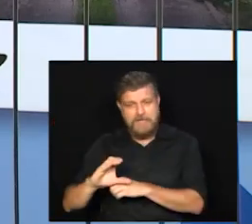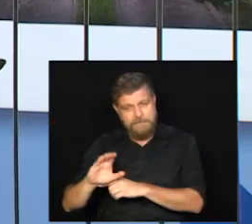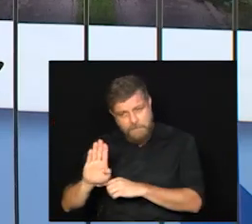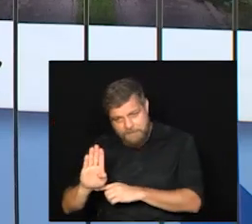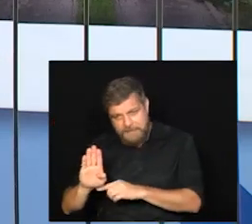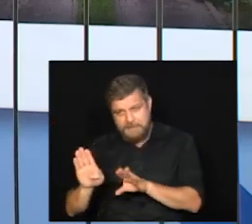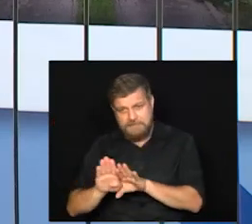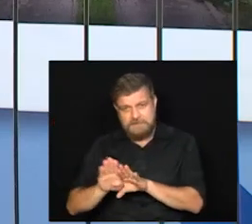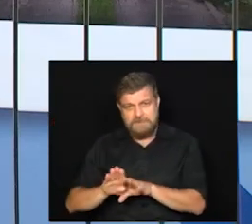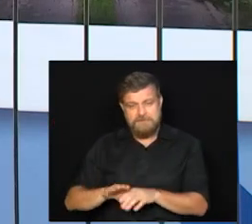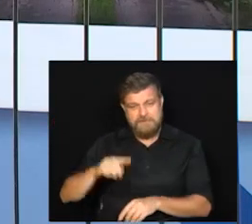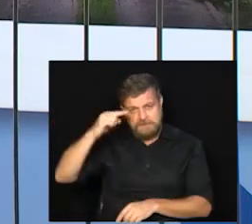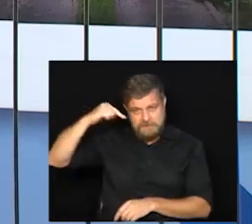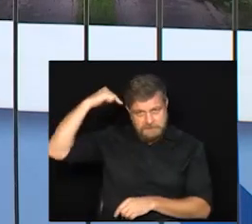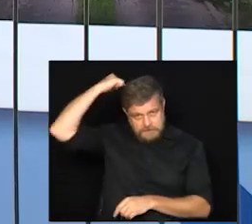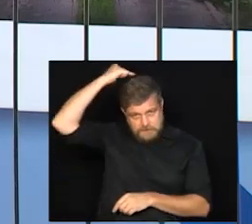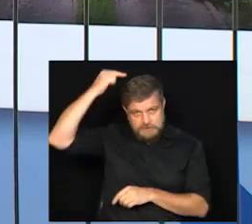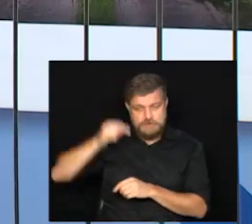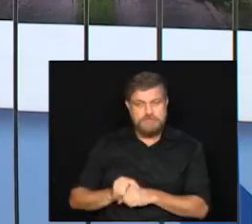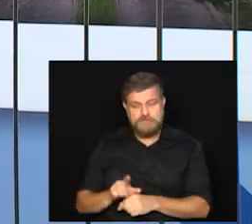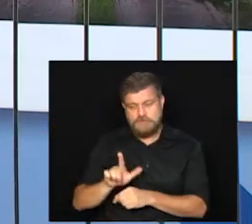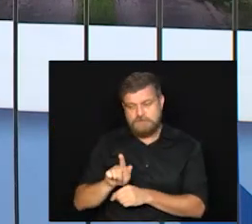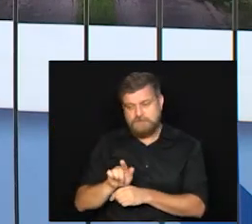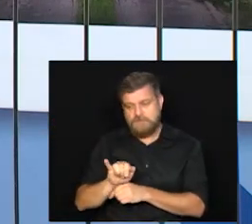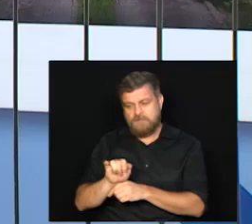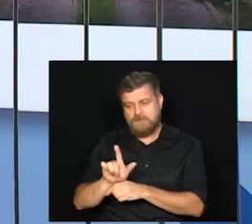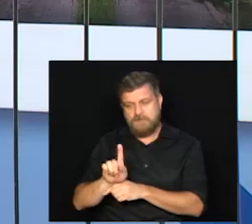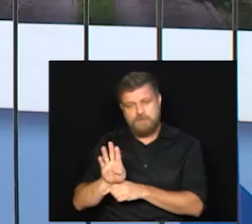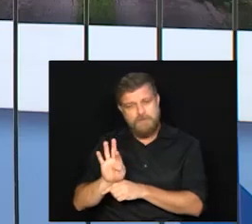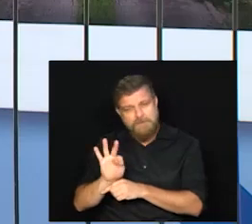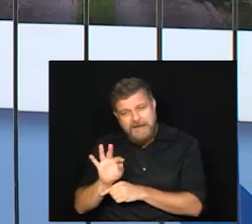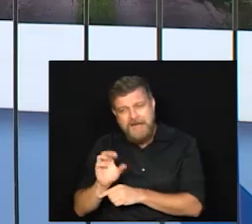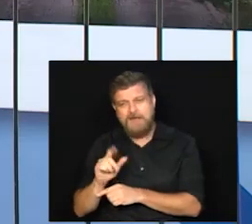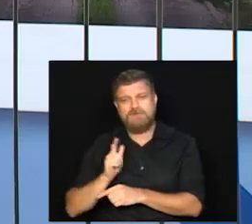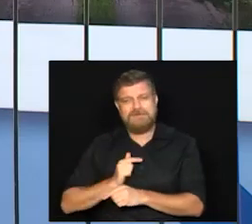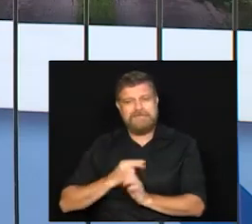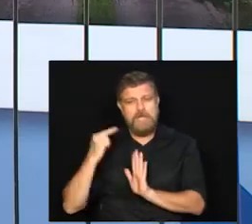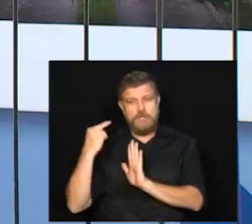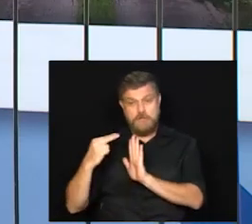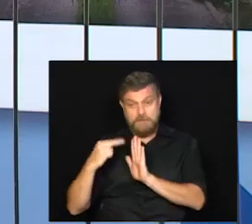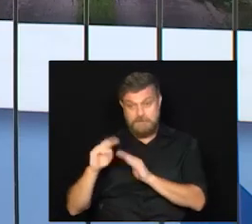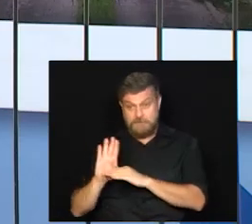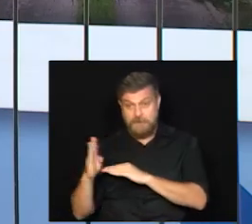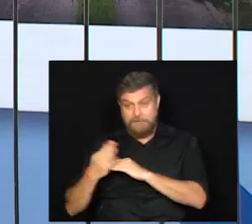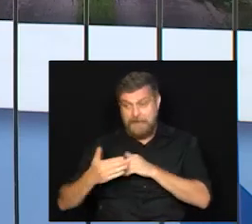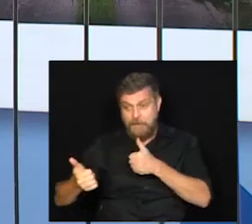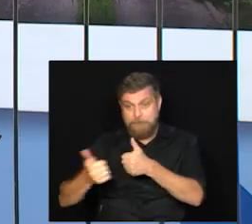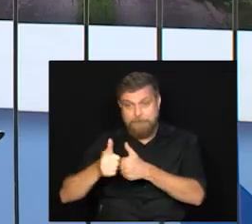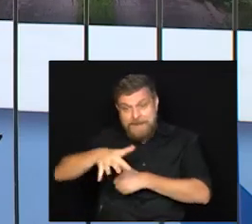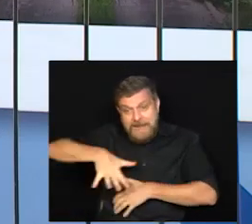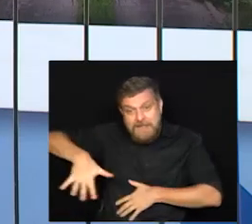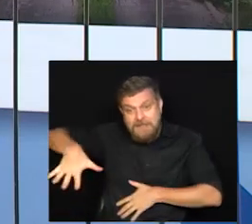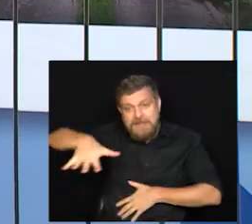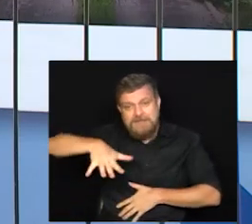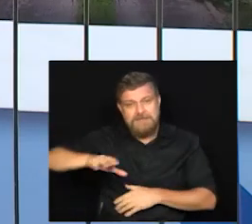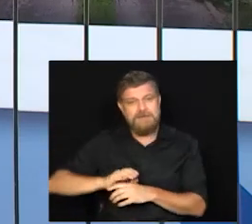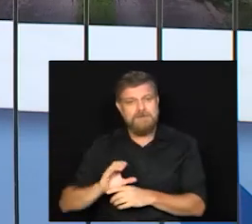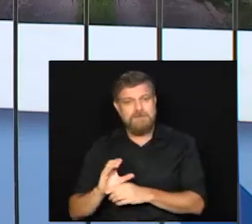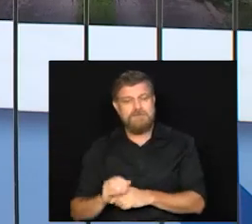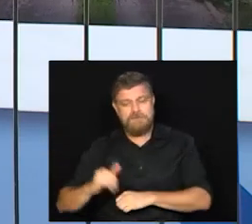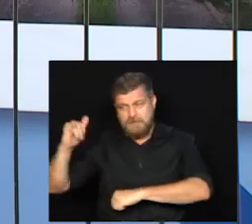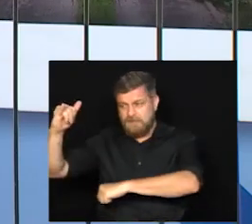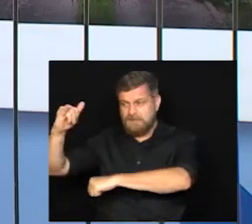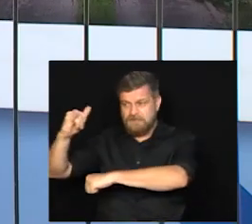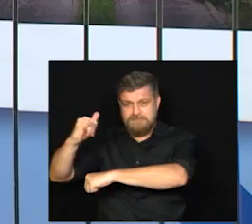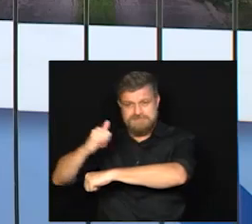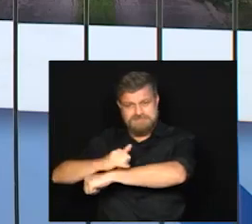Marisa, Jardim Dom Gilberto, Jardim Itaguaçu, Jardim São Jorge e Jardim Fernanda, ali na região do aeroporto